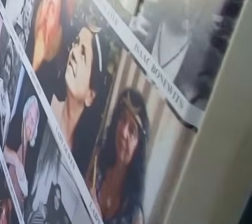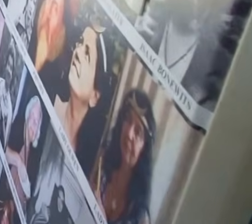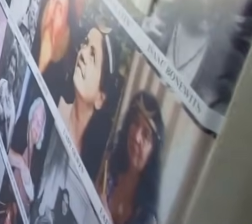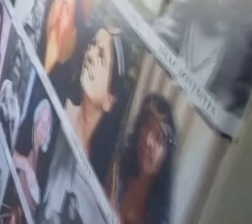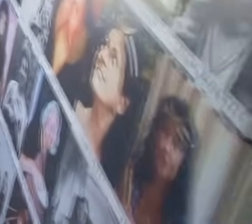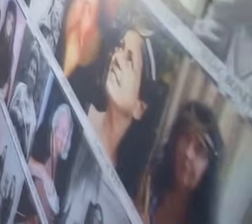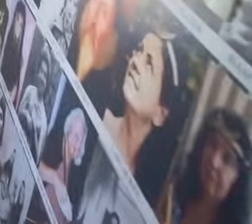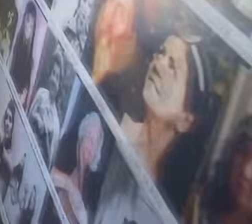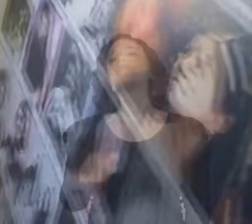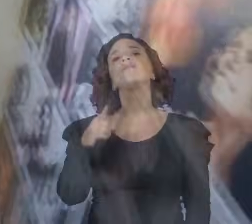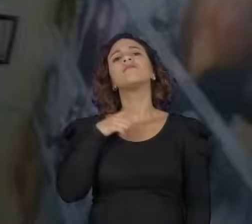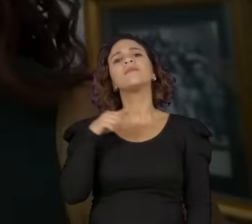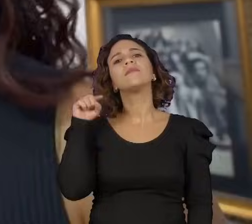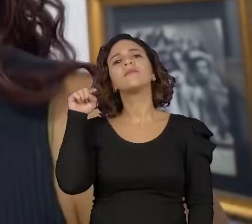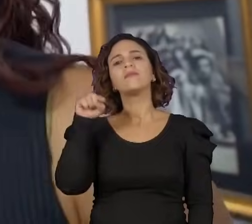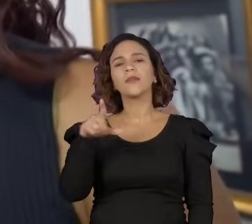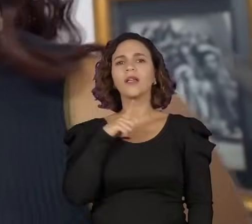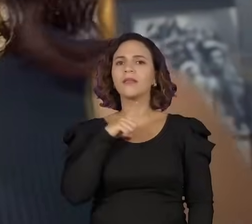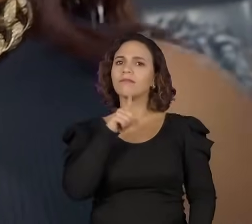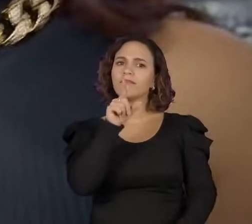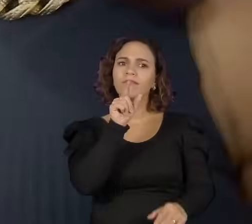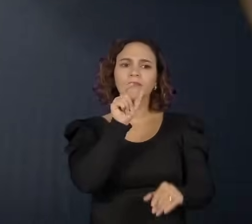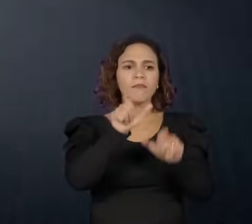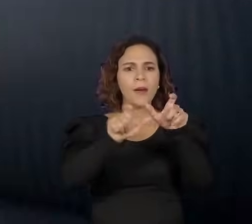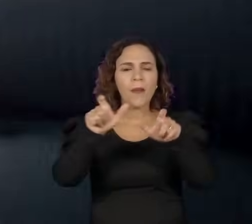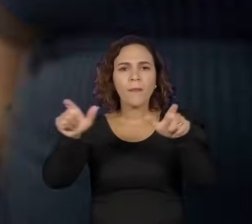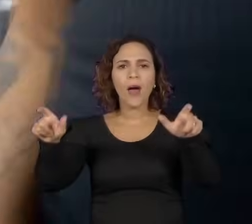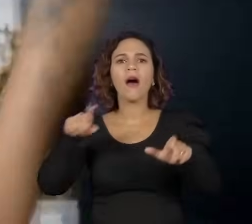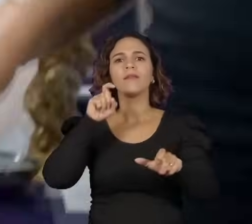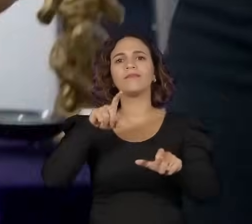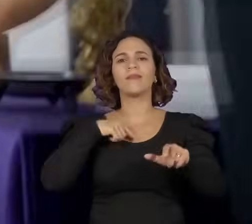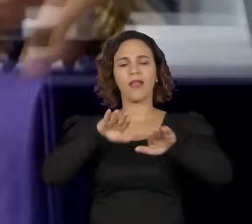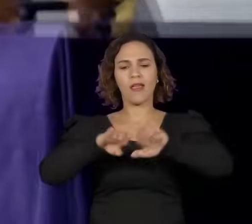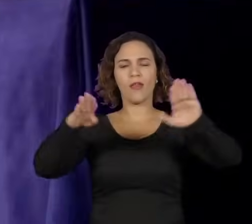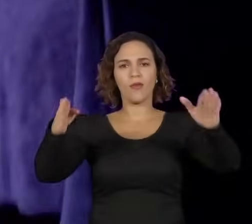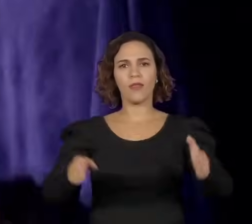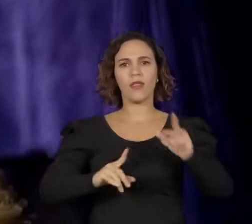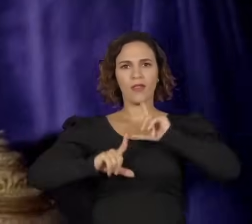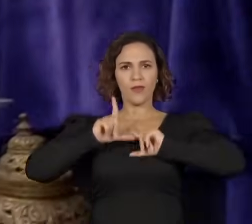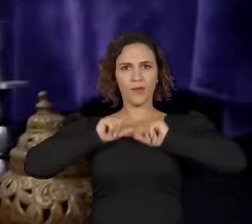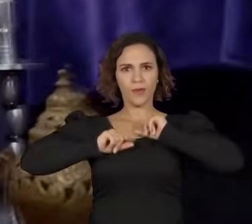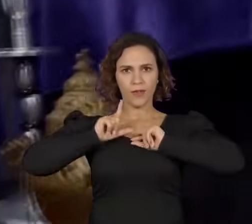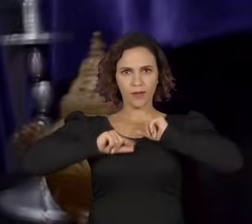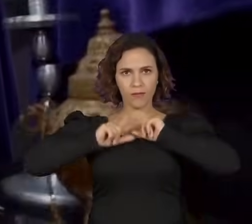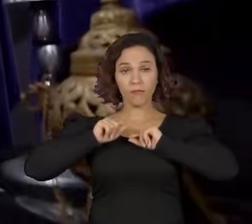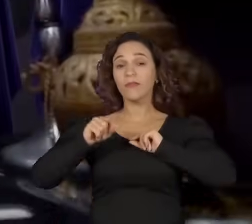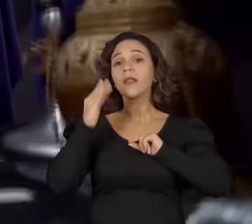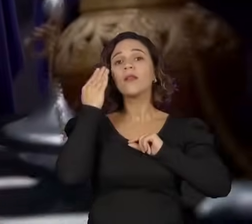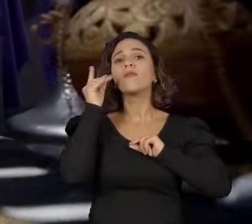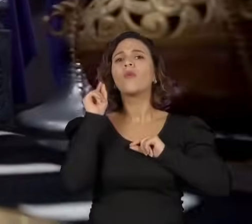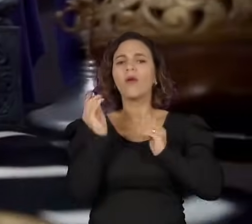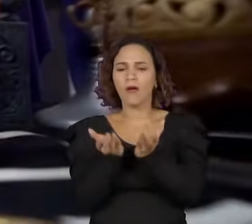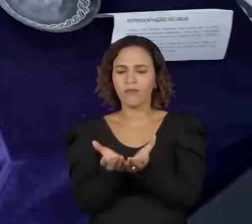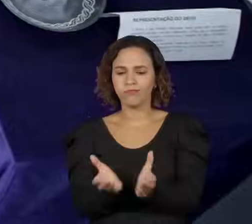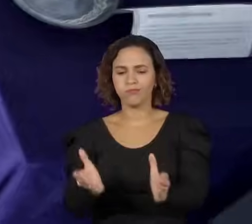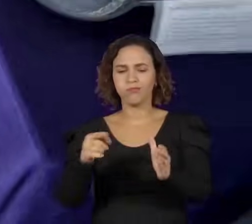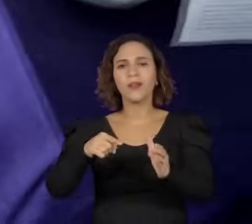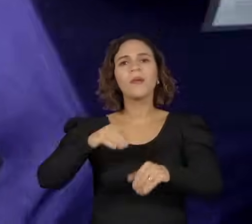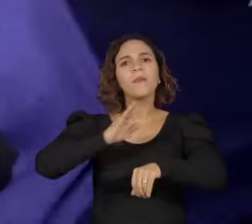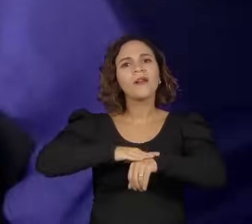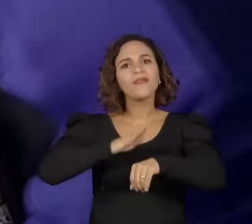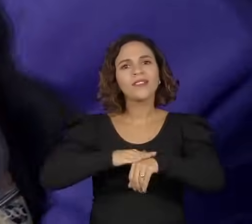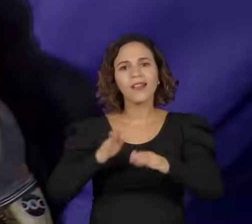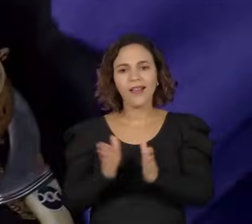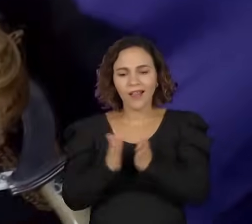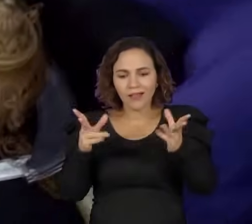Nós temos aqui alguns dos elementos de um altar Wicca, né? E é importante entender que o caldeirão é para fazer o ritual, onde